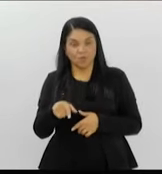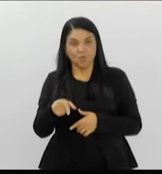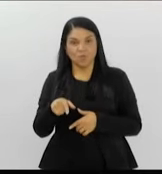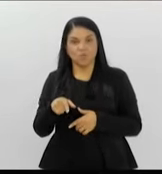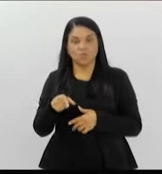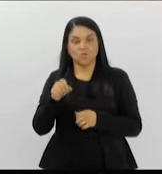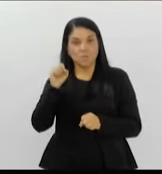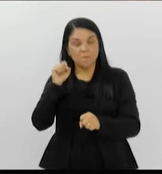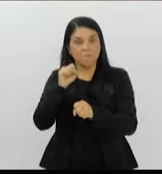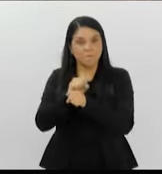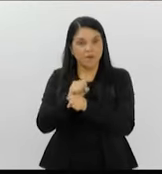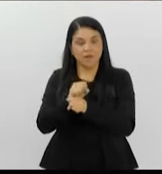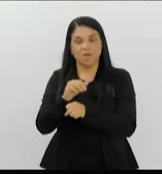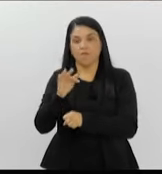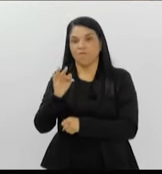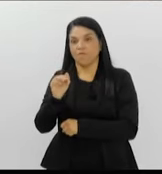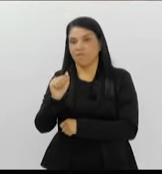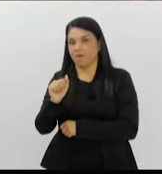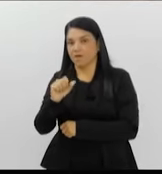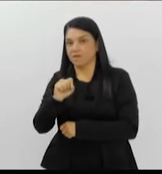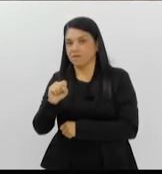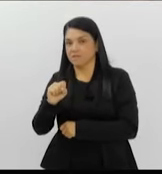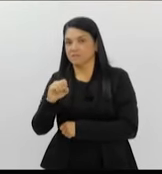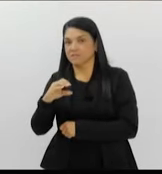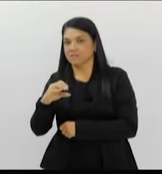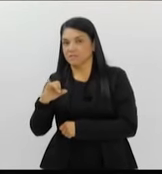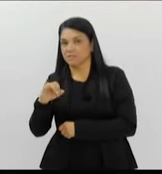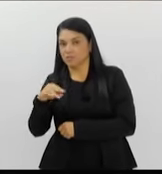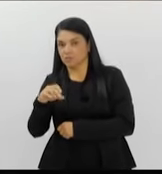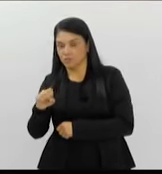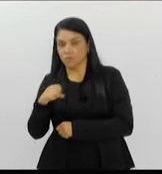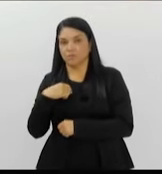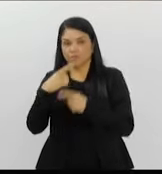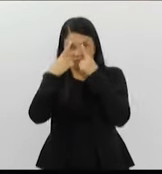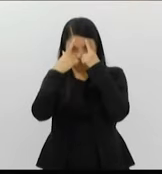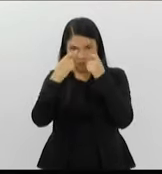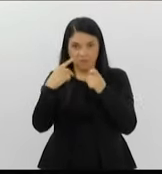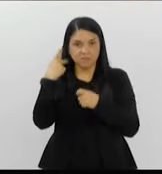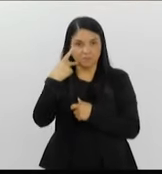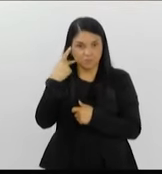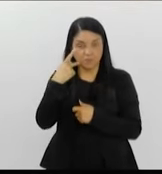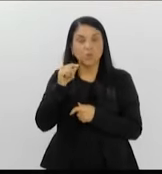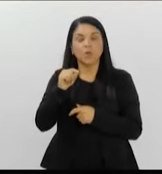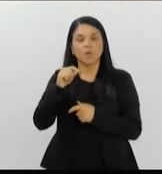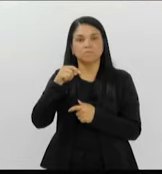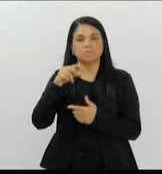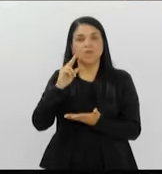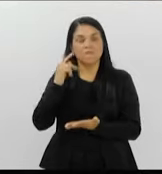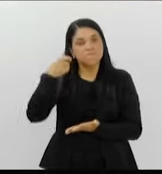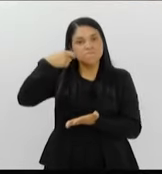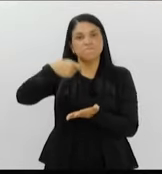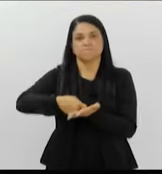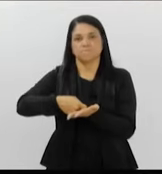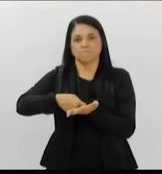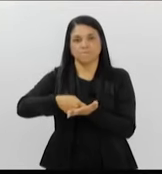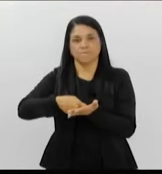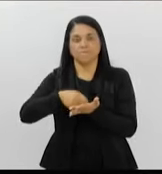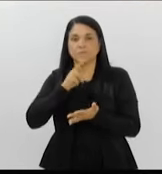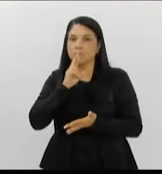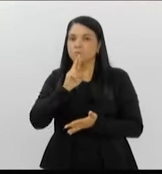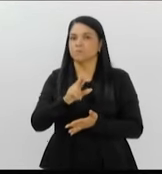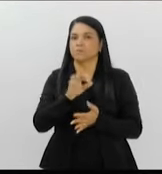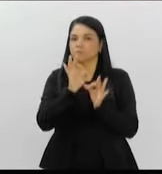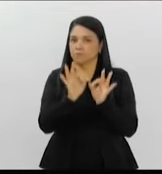fascismo, a maneira de conter a violência fascista, é com firmeza. E aí eu concluo